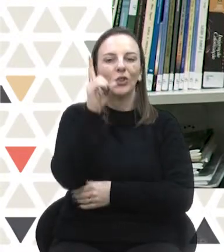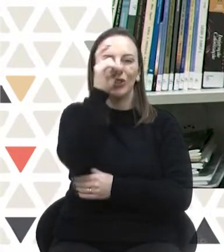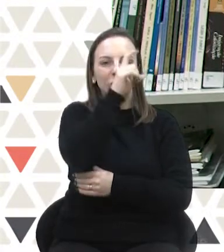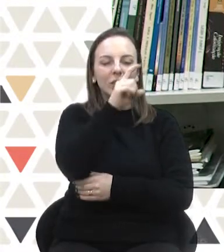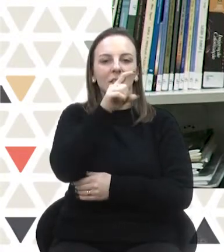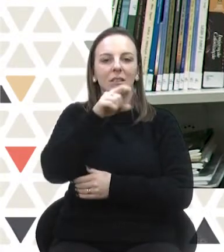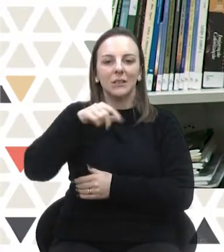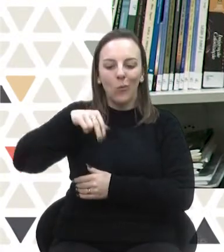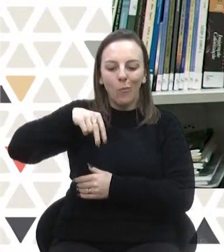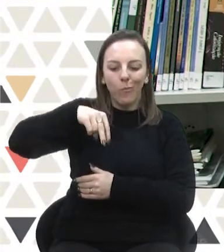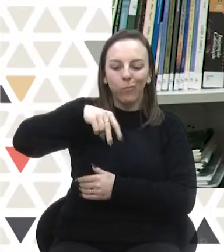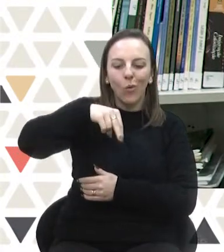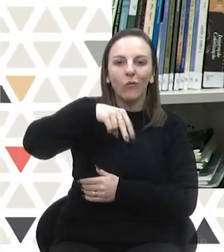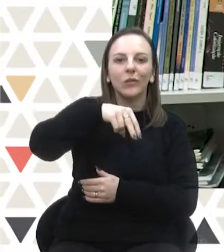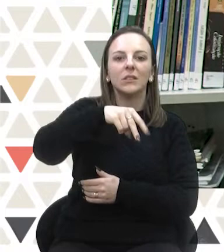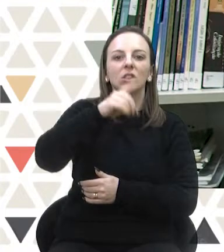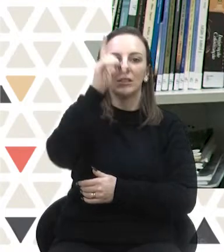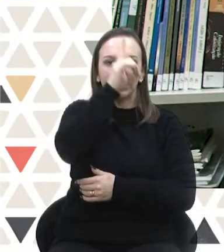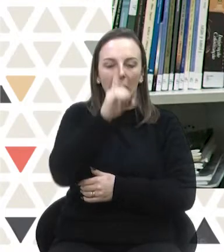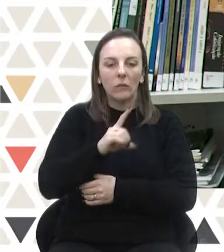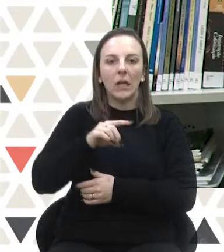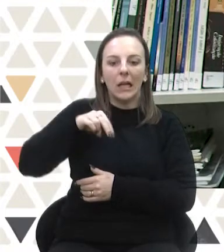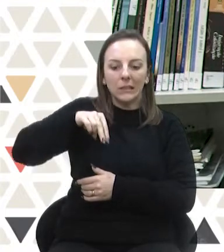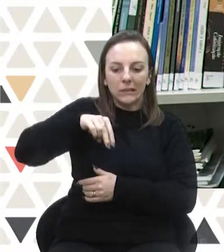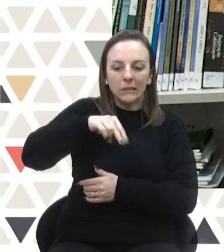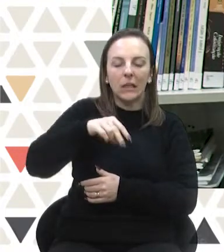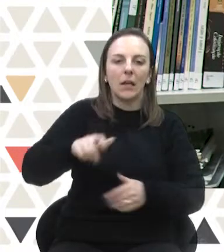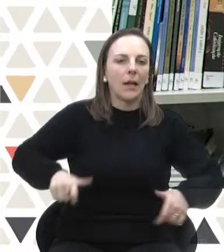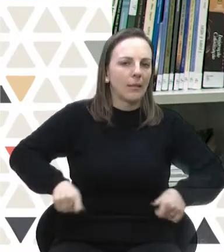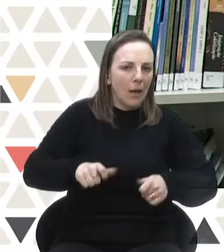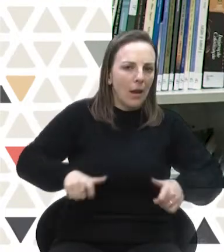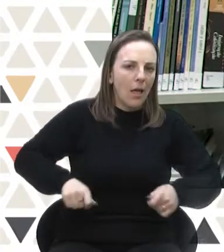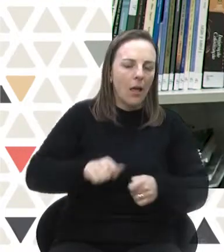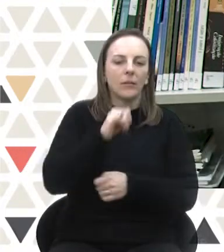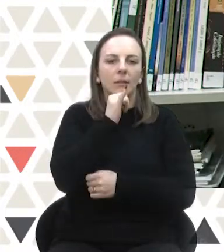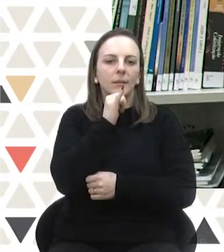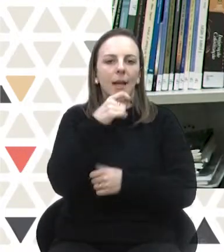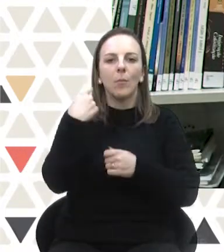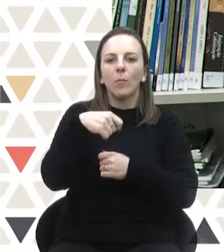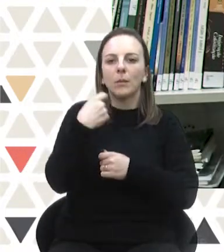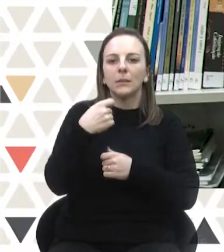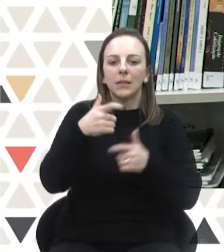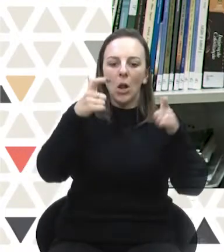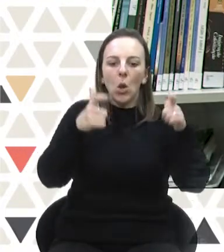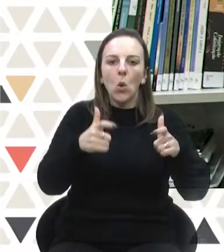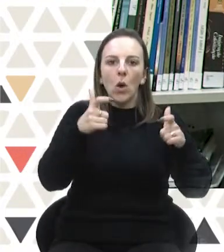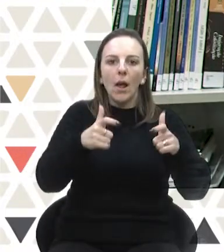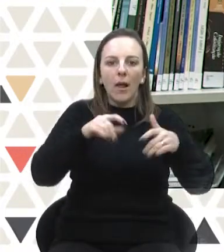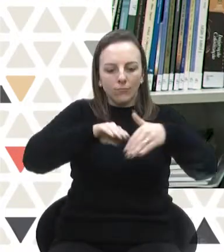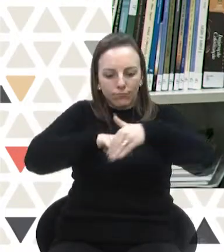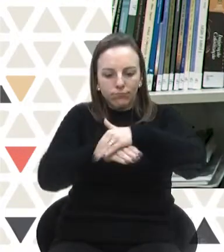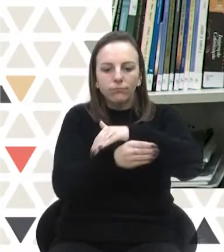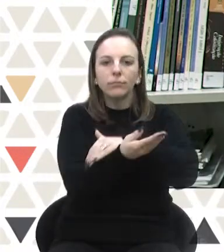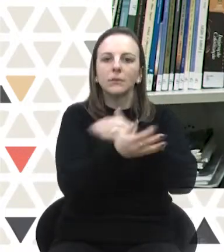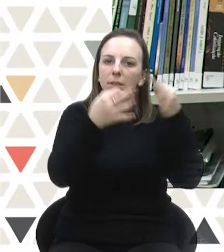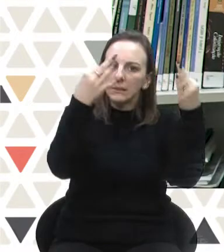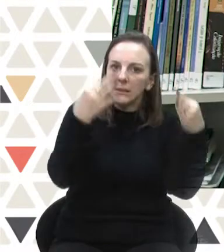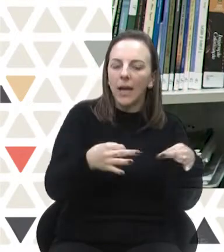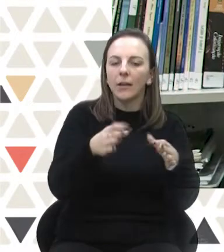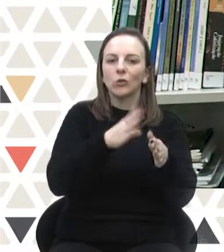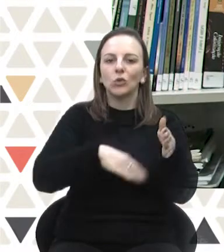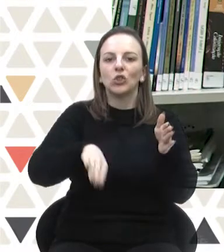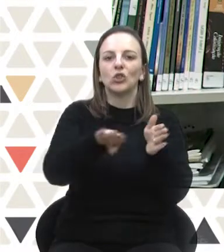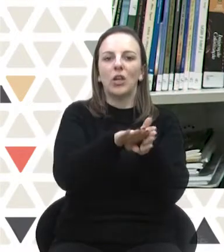416.000 tinham dificuldade de locomoção, tinha deficiência de locomoção, ou seja, são cadeirantes que precisam de um espaço adequado